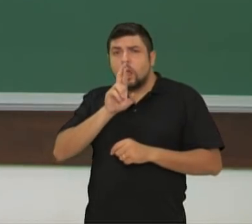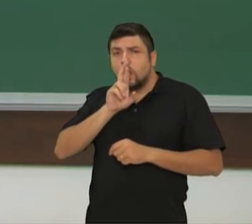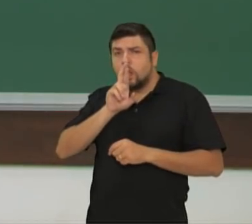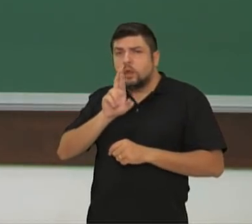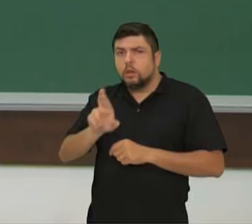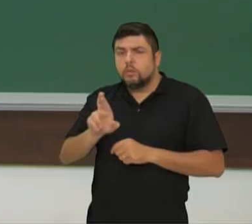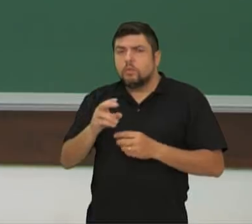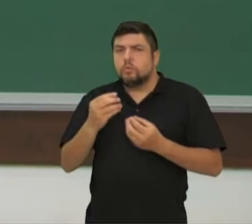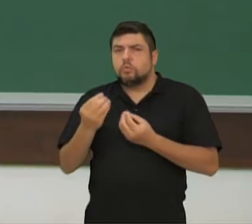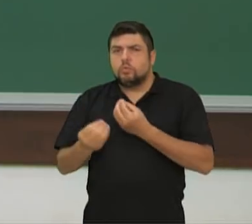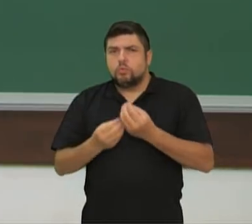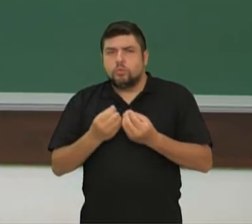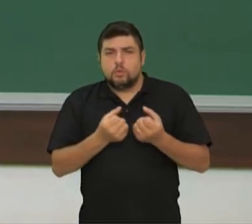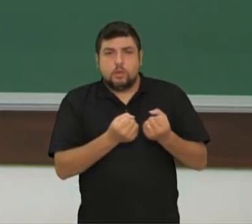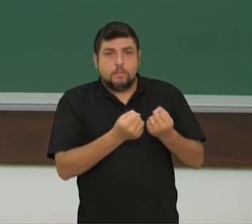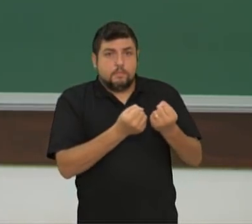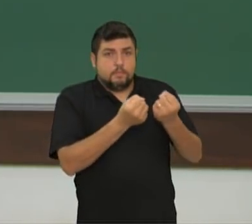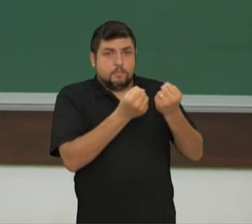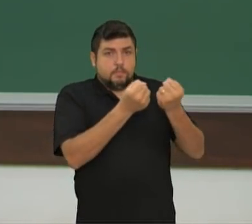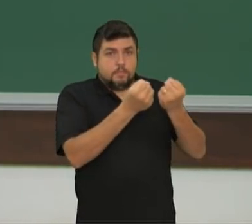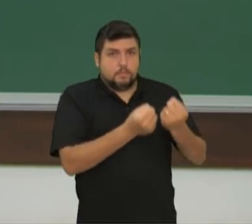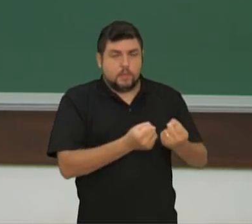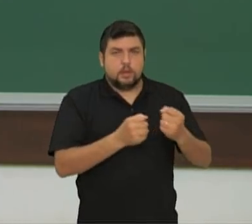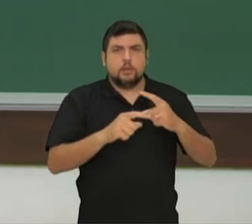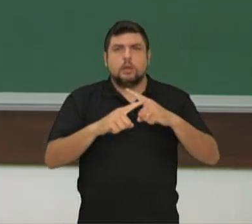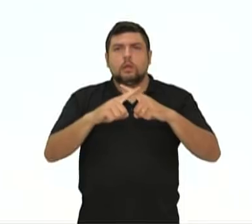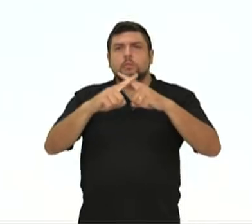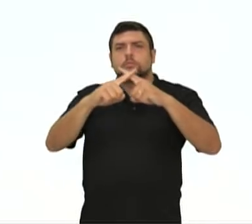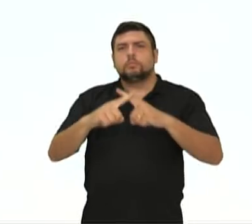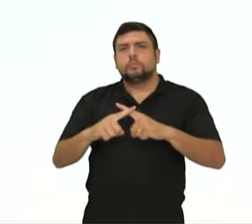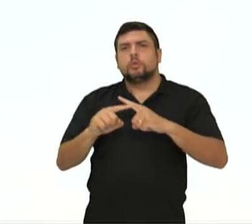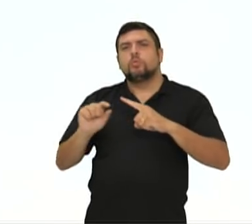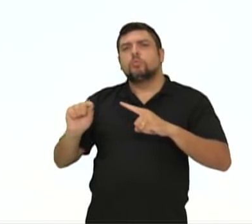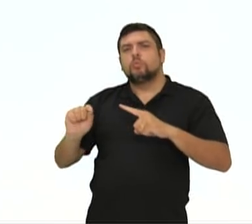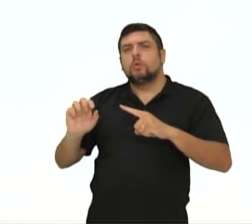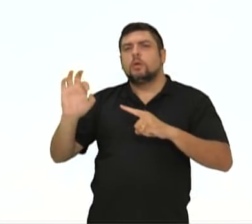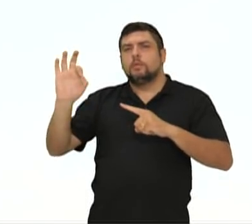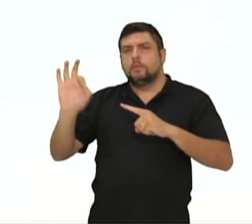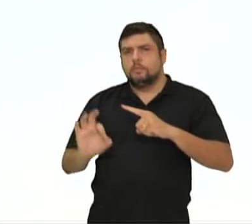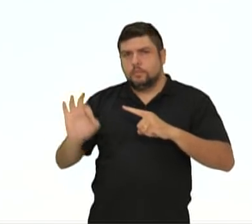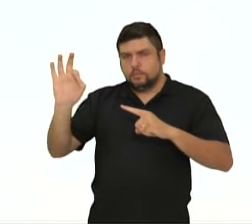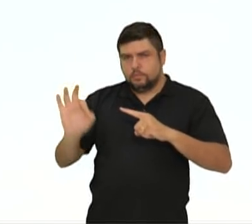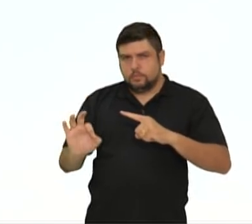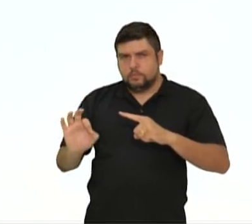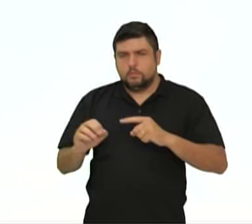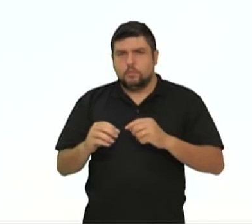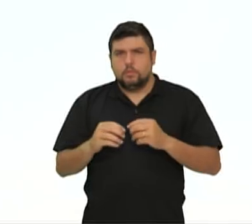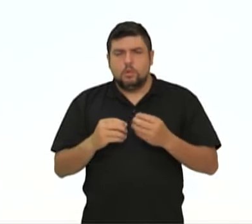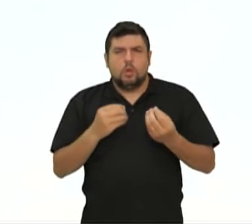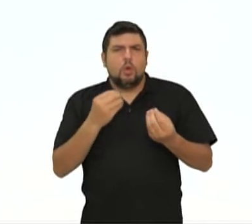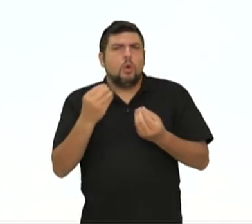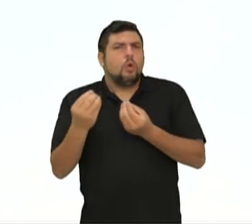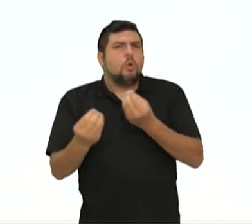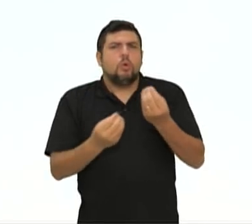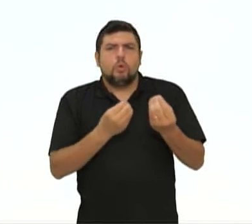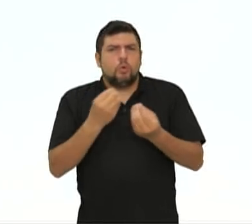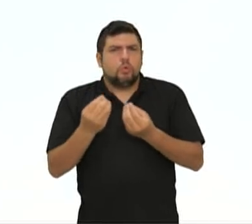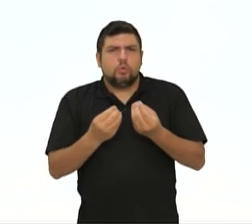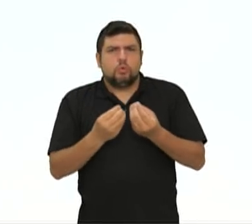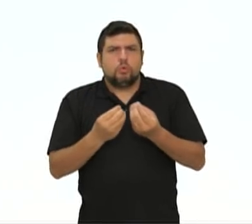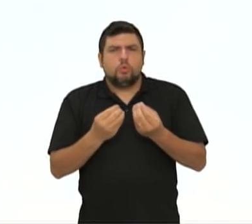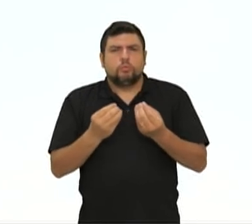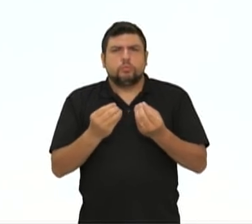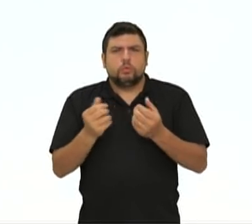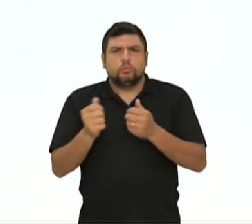Multiplicar a massa por quem? Pelo percentual, não é? E como que isso pode ser expresso em forma de